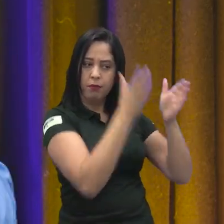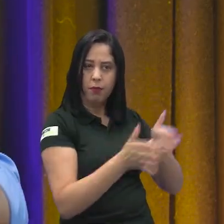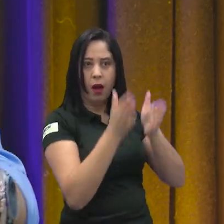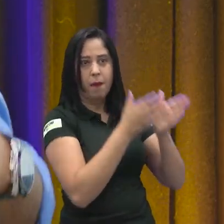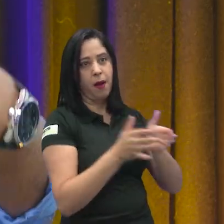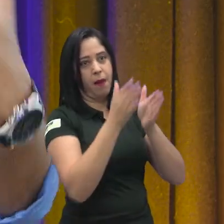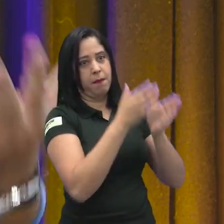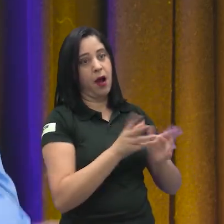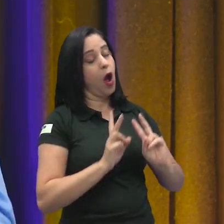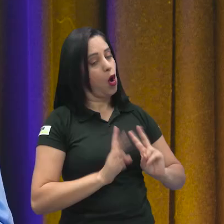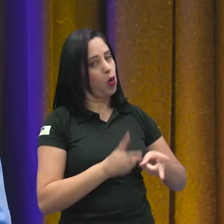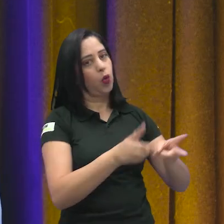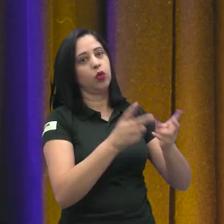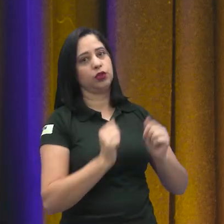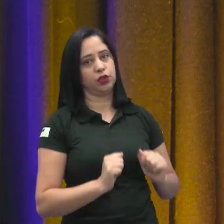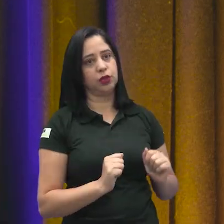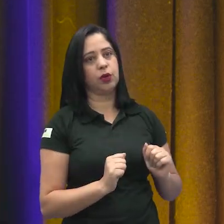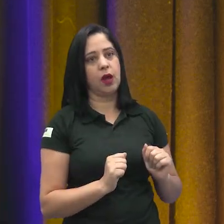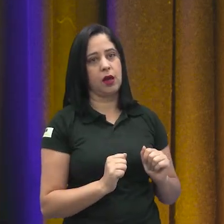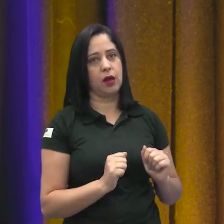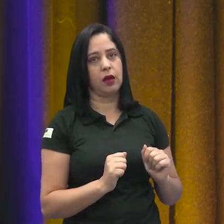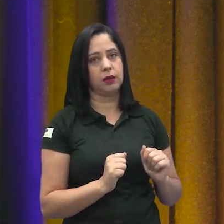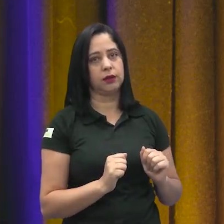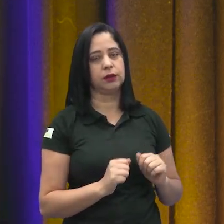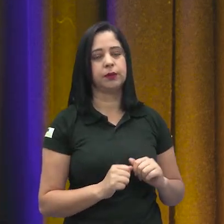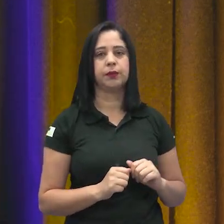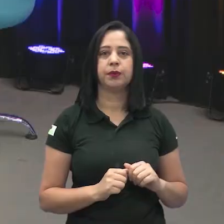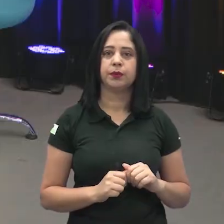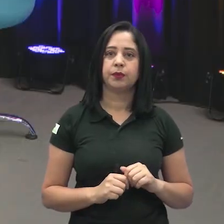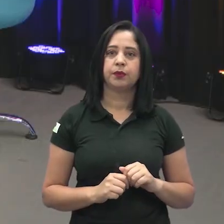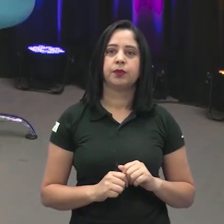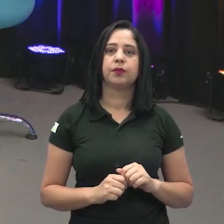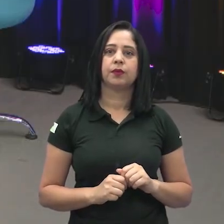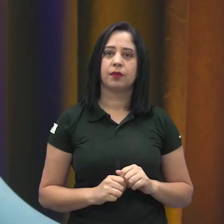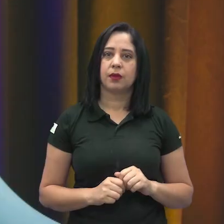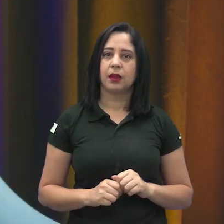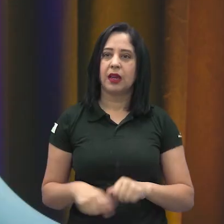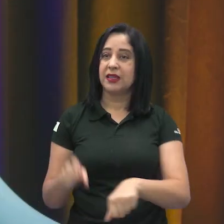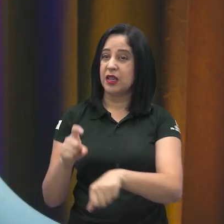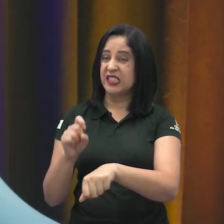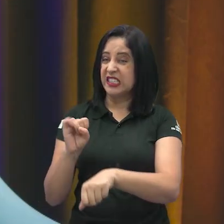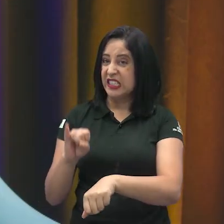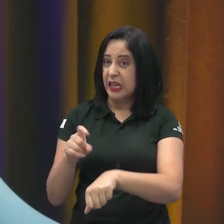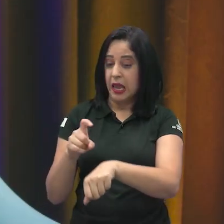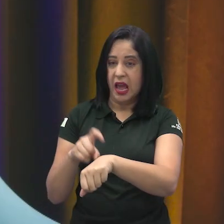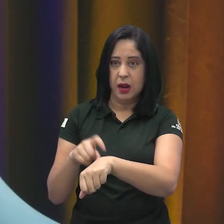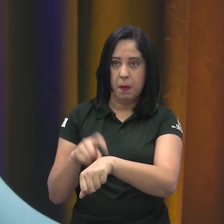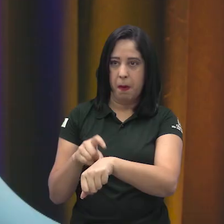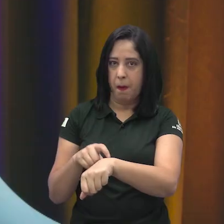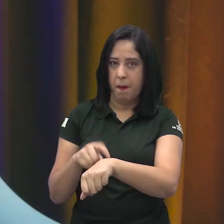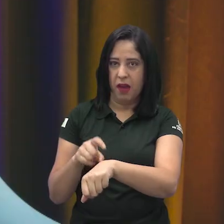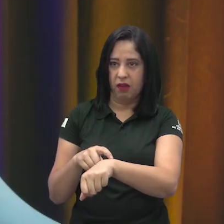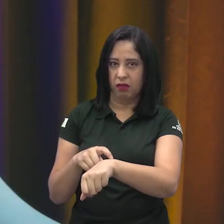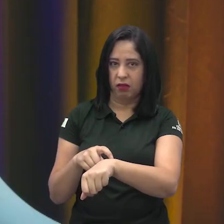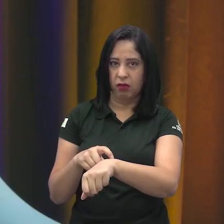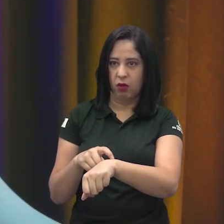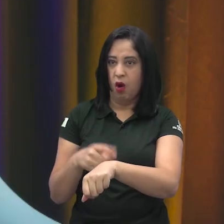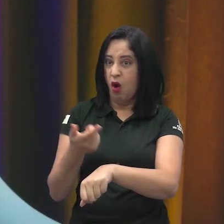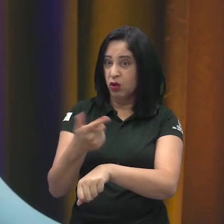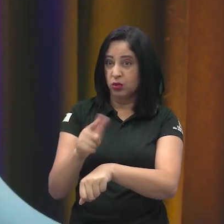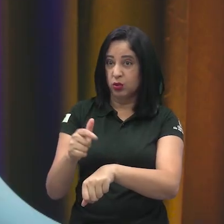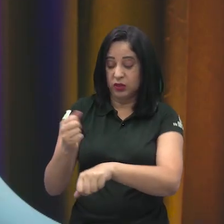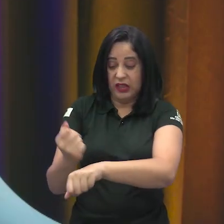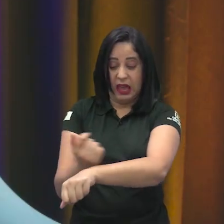continuasse ou o menos afetado possível naquele momento. E nessa hora, se a gente não tem um bom coeficiente de